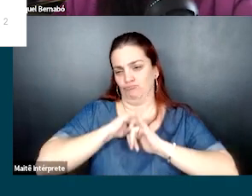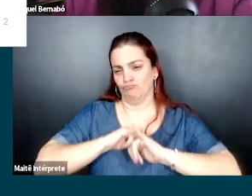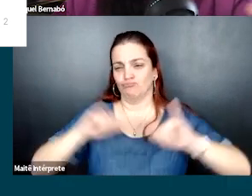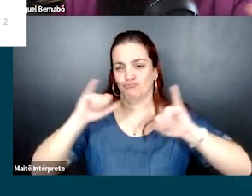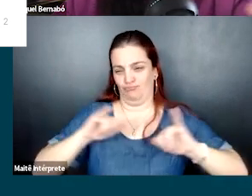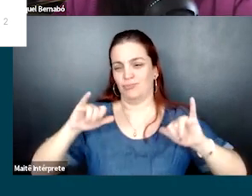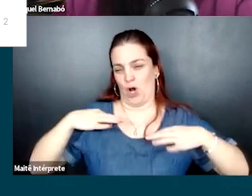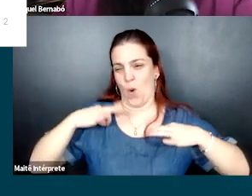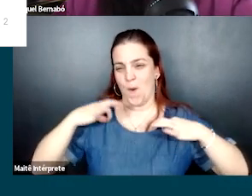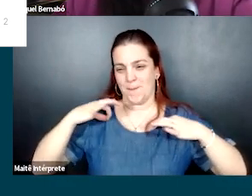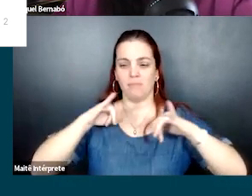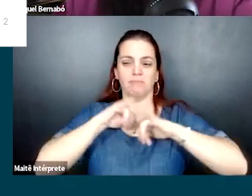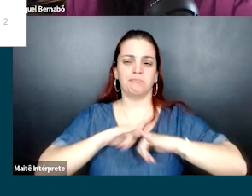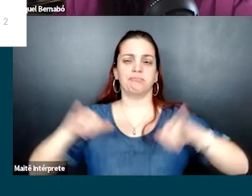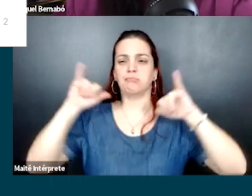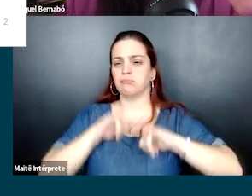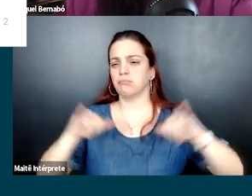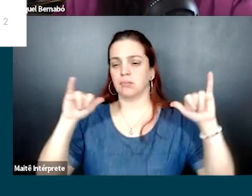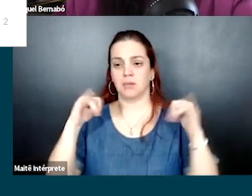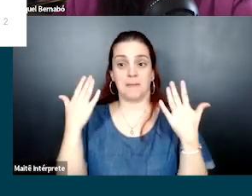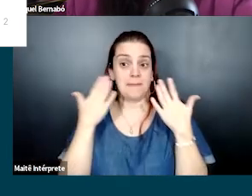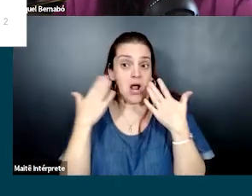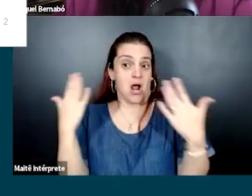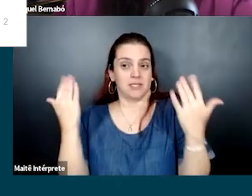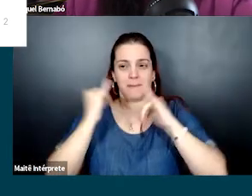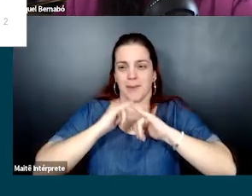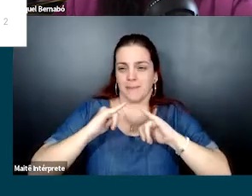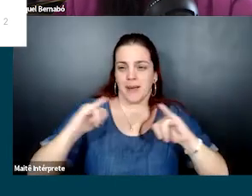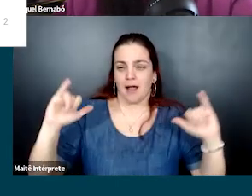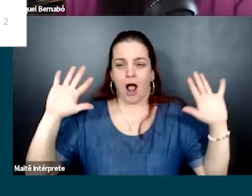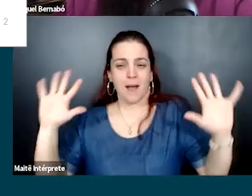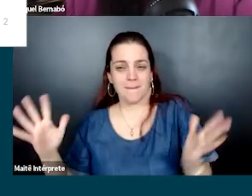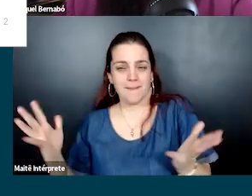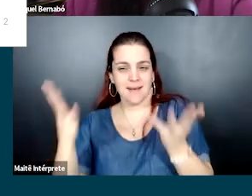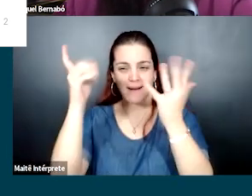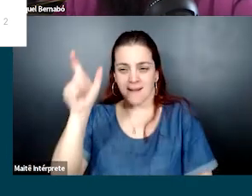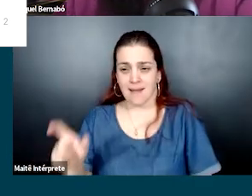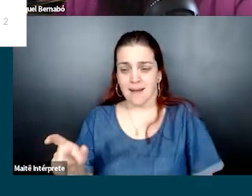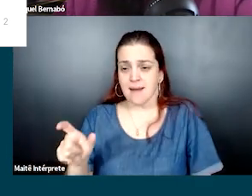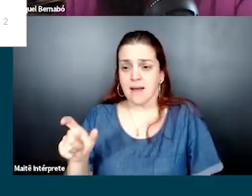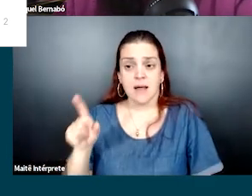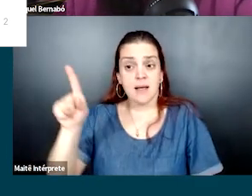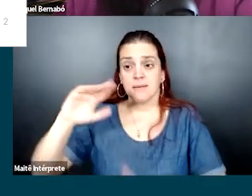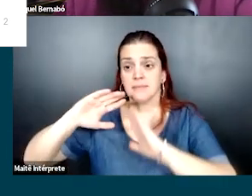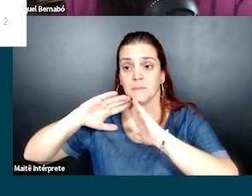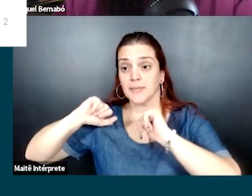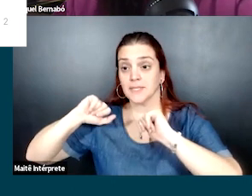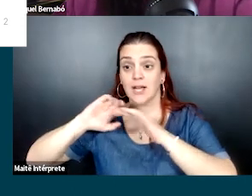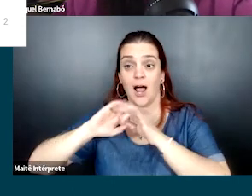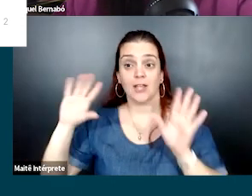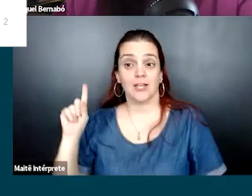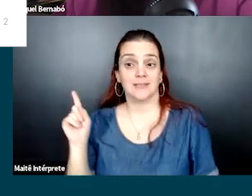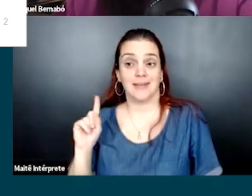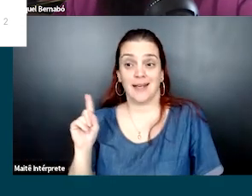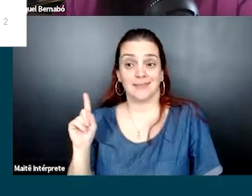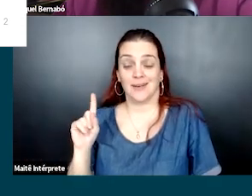ela tinha publicizado essa homenagem, né, e feito todo essa propaganda de que estava homenageando, mas na realidade ela não